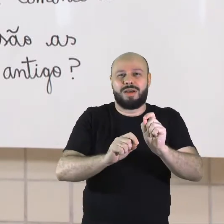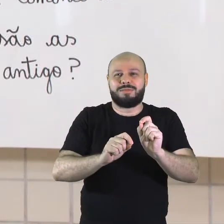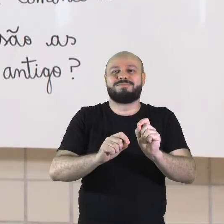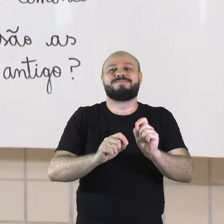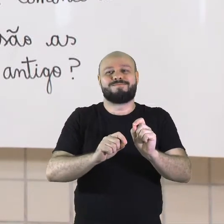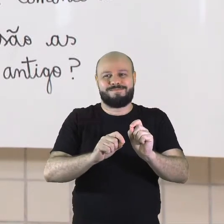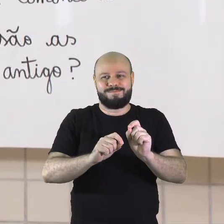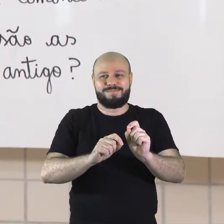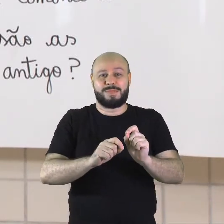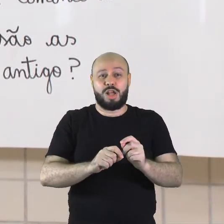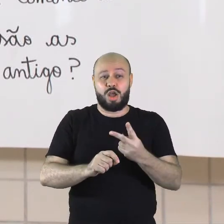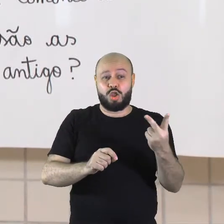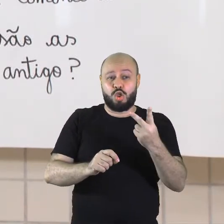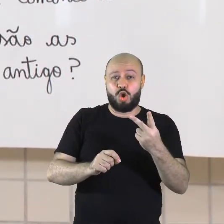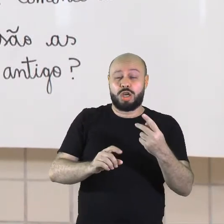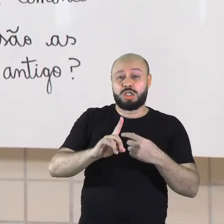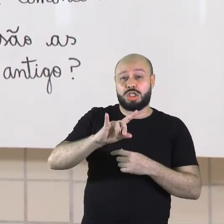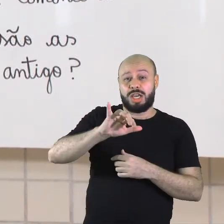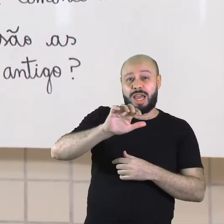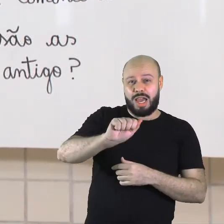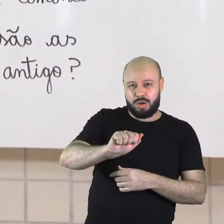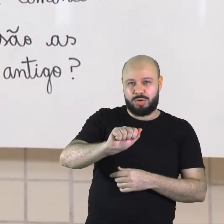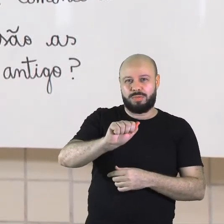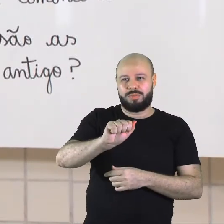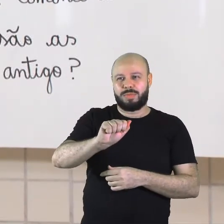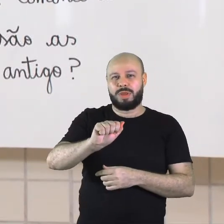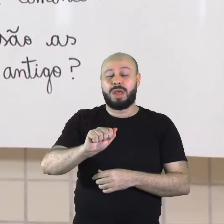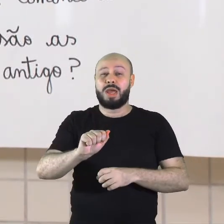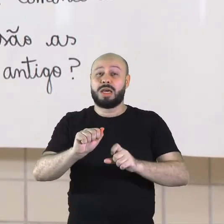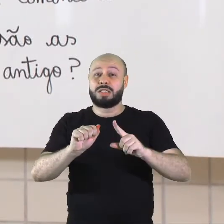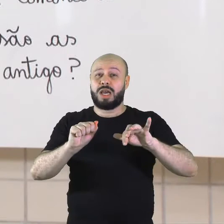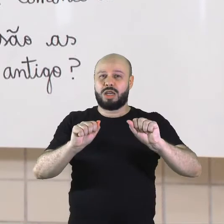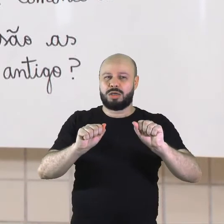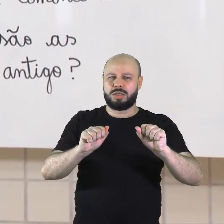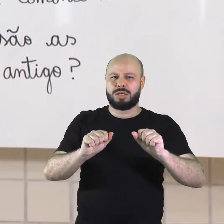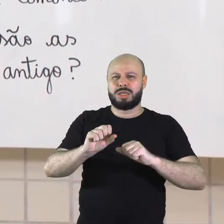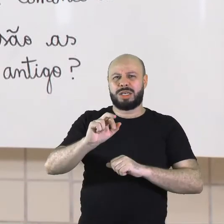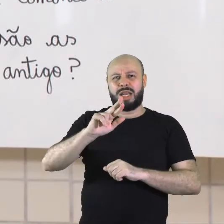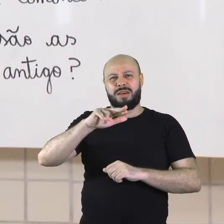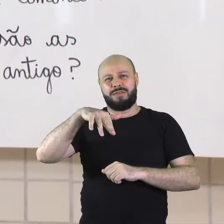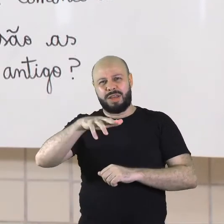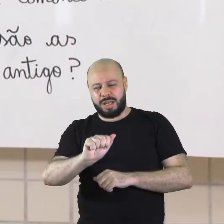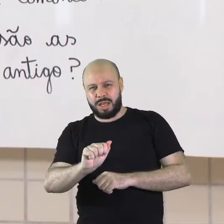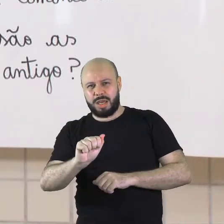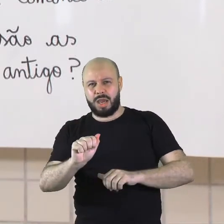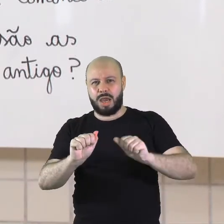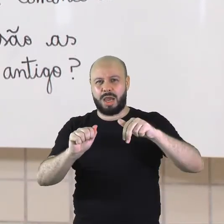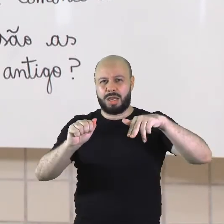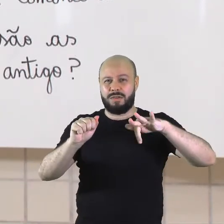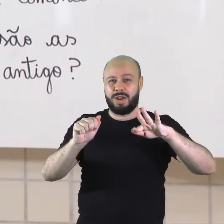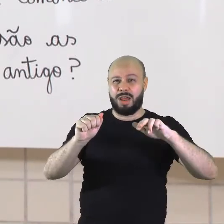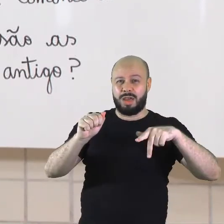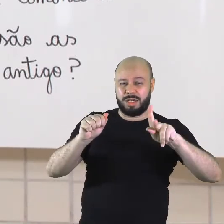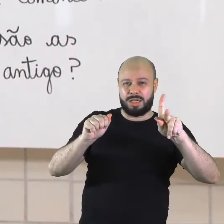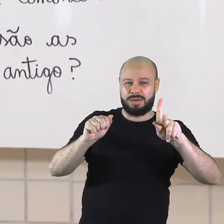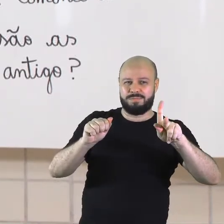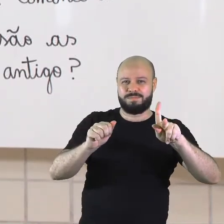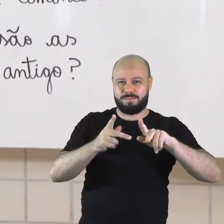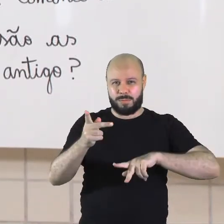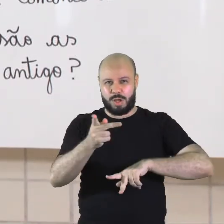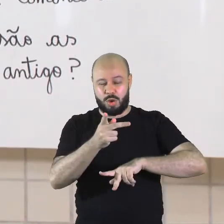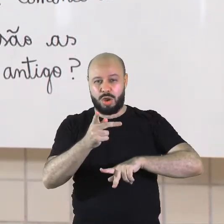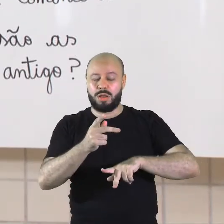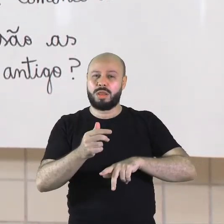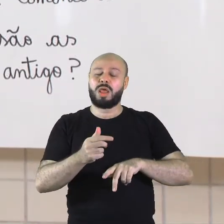estudamos lá 2 diários, vocês recordam? O diário de Serafina e o diário de Anne Frank, né? Que Anne Frank tem a contextualização da